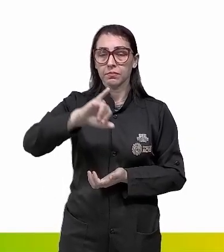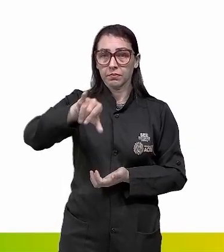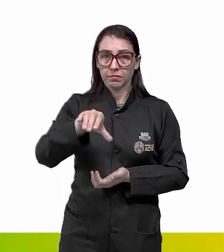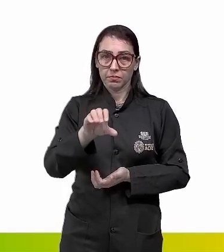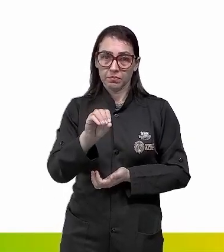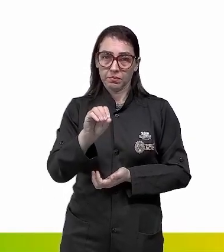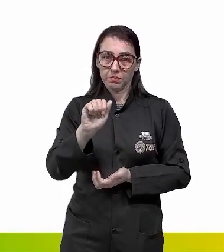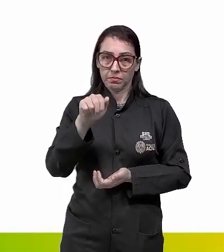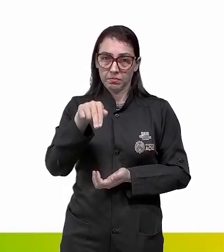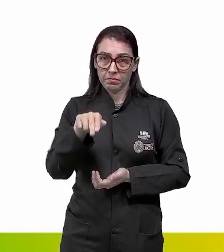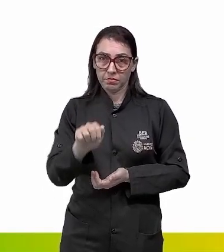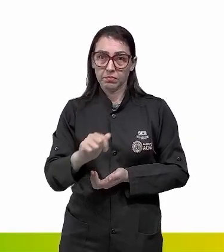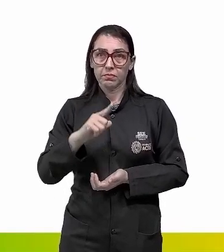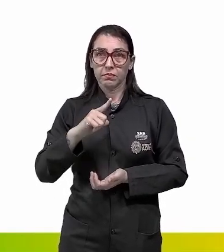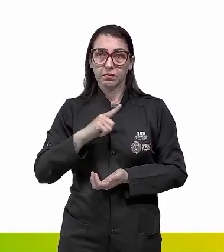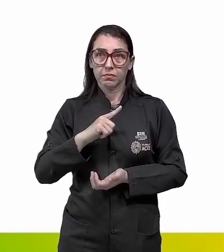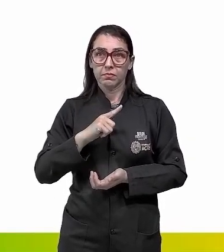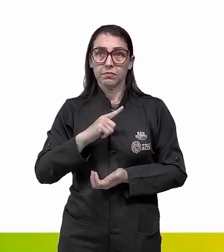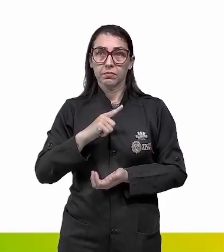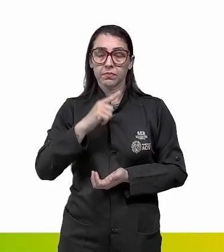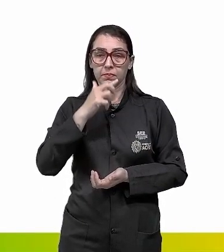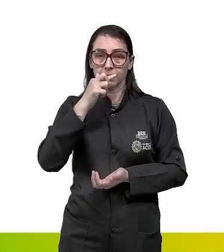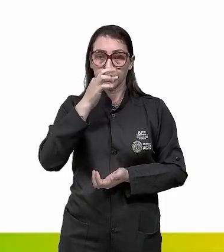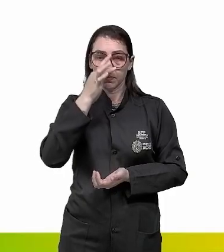Joana tem um jardim